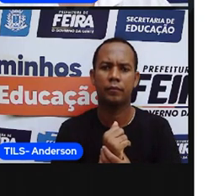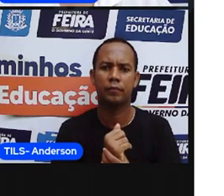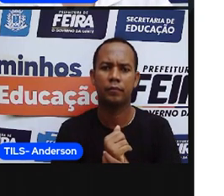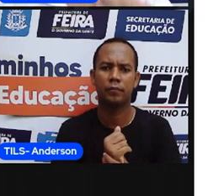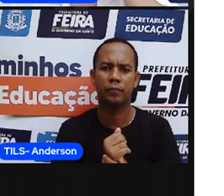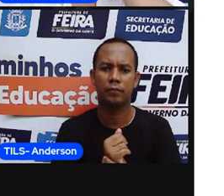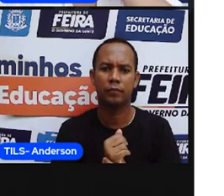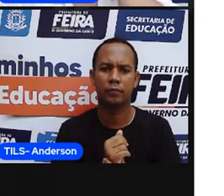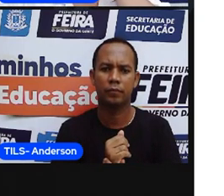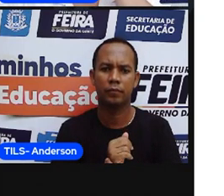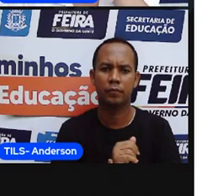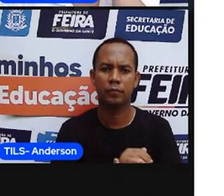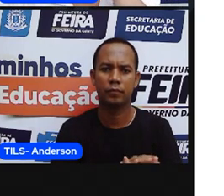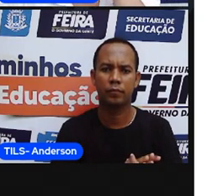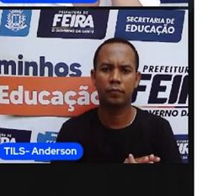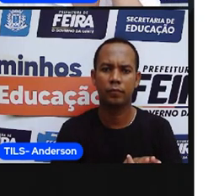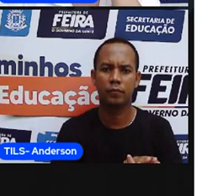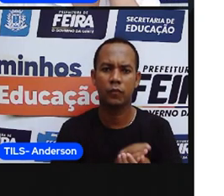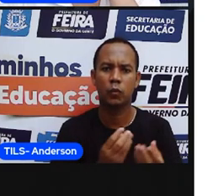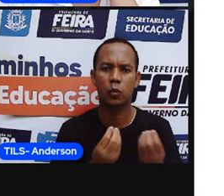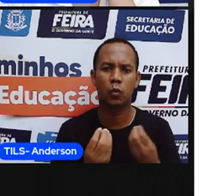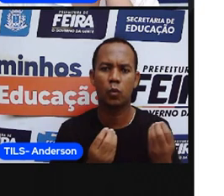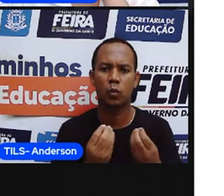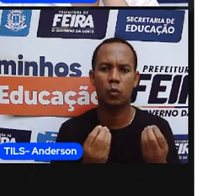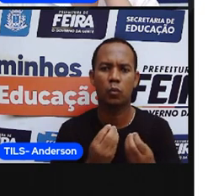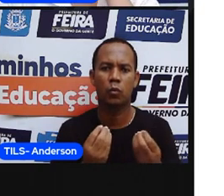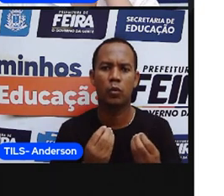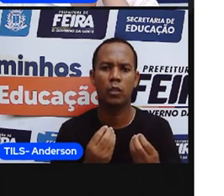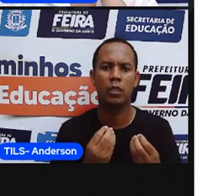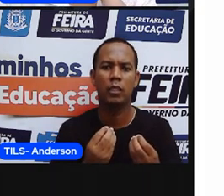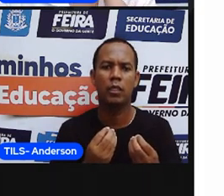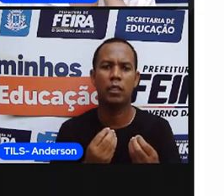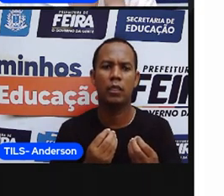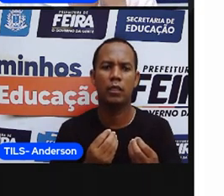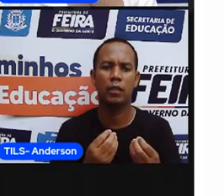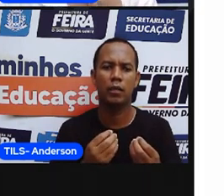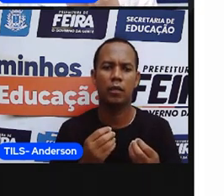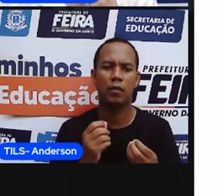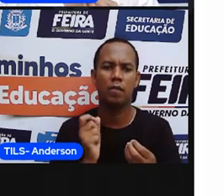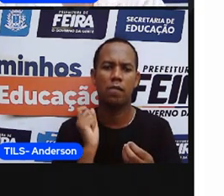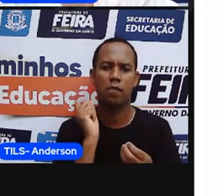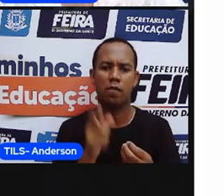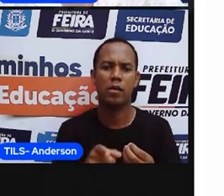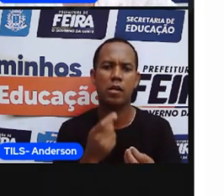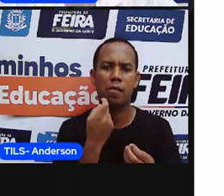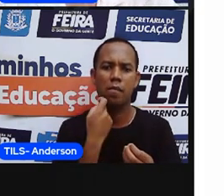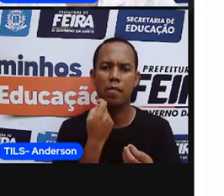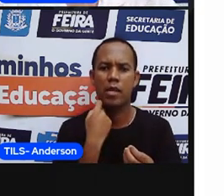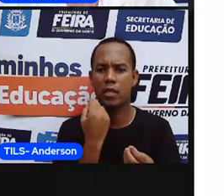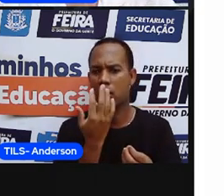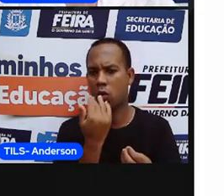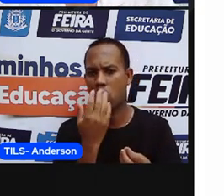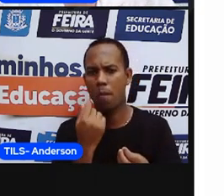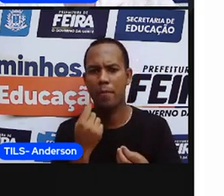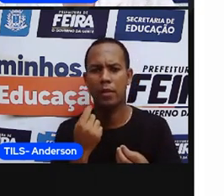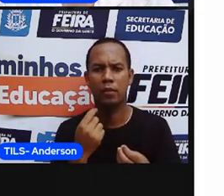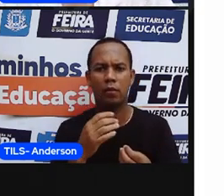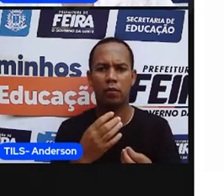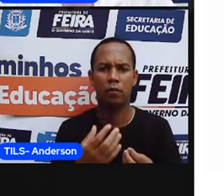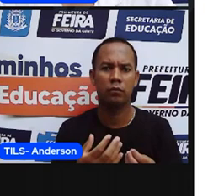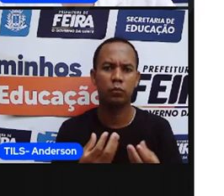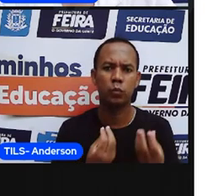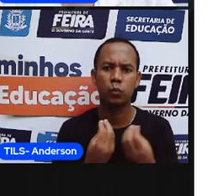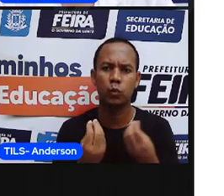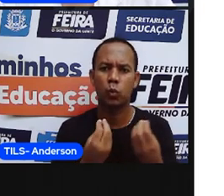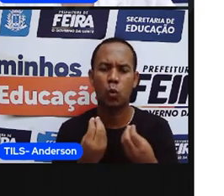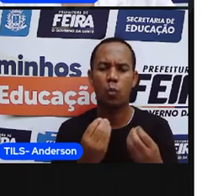Bom, afinal de contas, né, a caça, a pesca, o plantio e o manejo dos alimentos é uma forma de transmitir